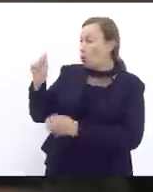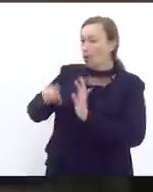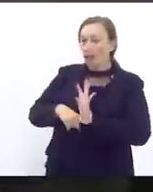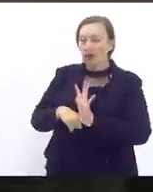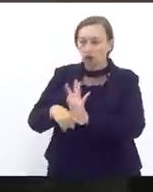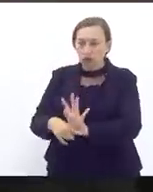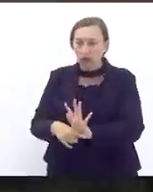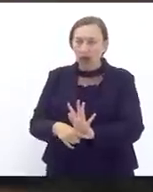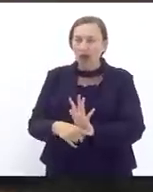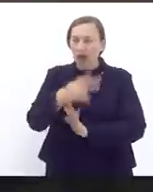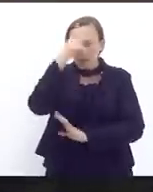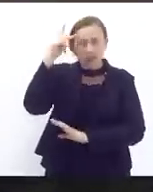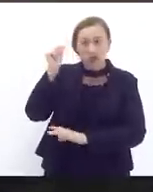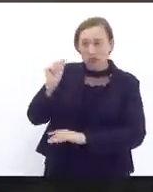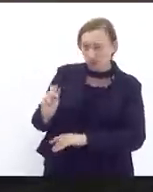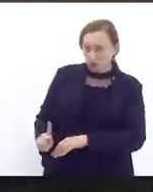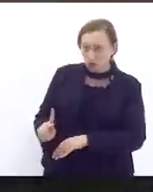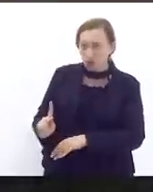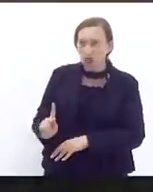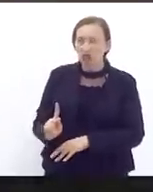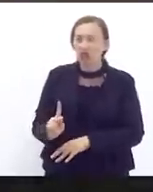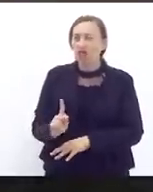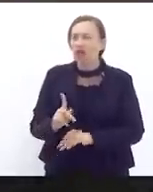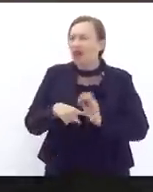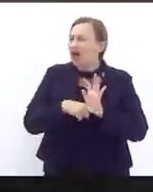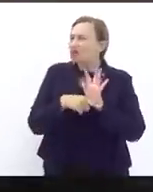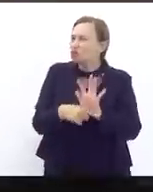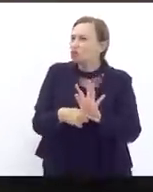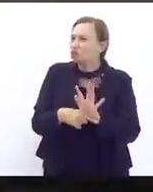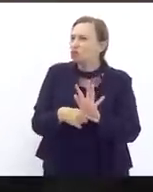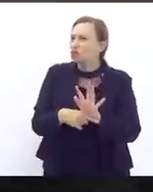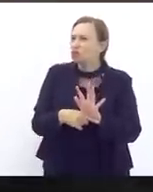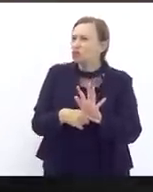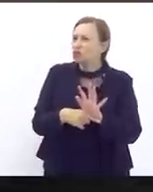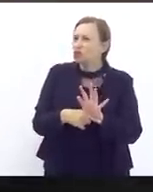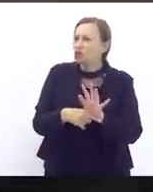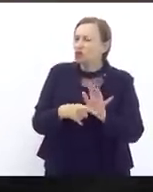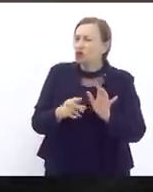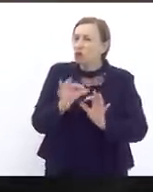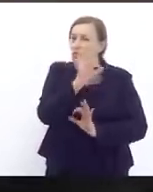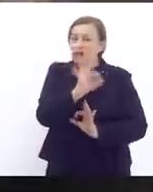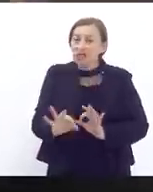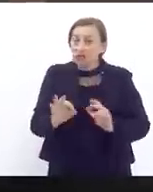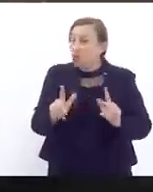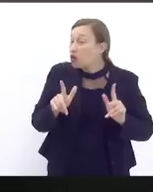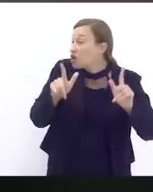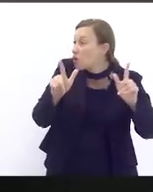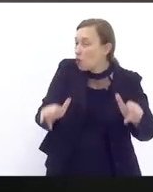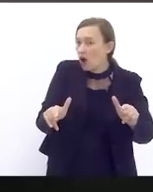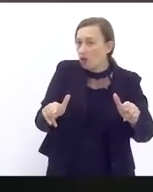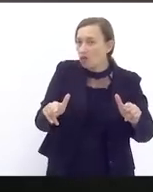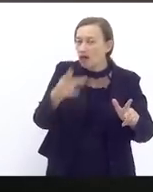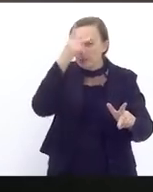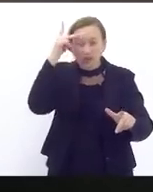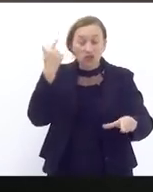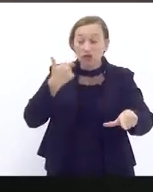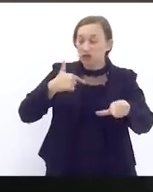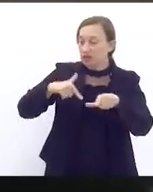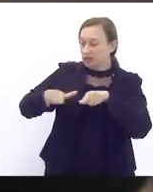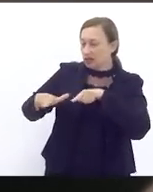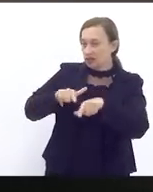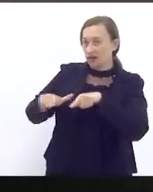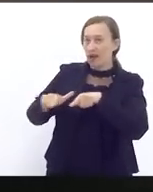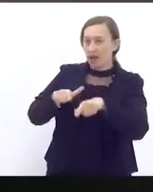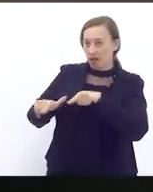pensionista porque a pensionista ela contribui o mesmo percentual que o ativo e que o inativo e ela